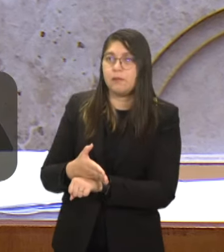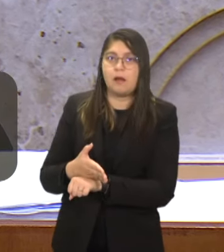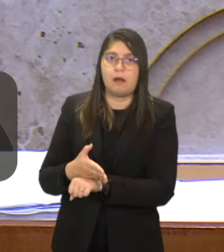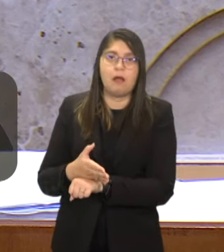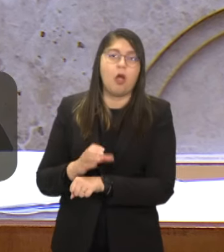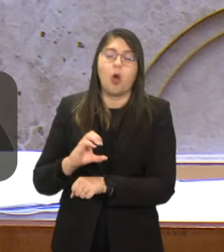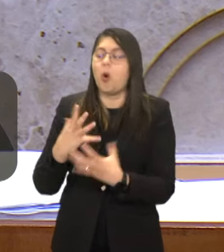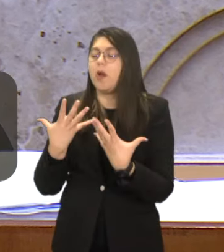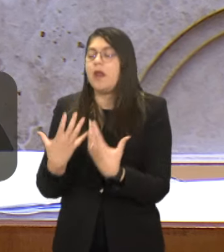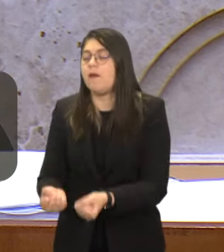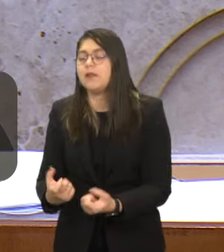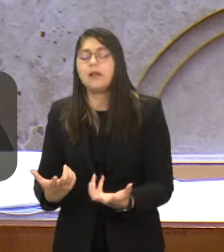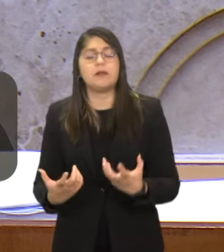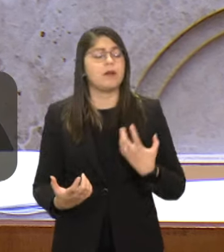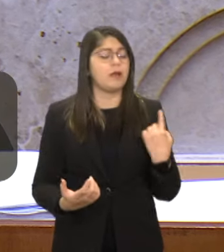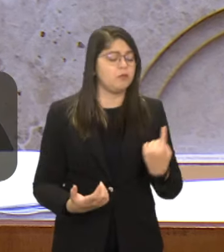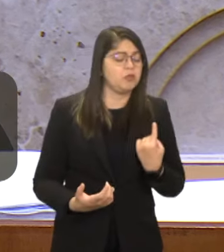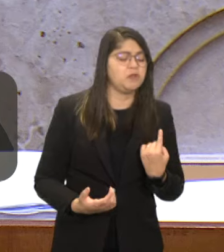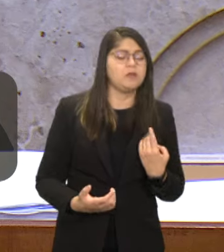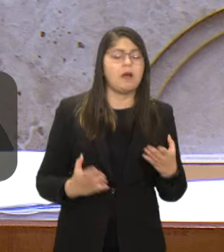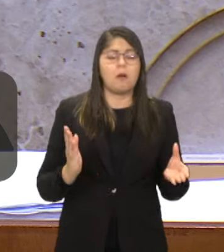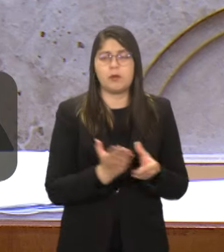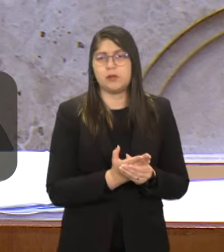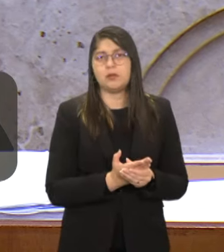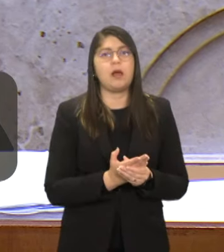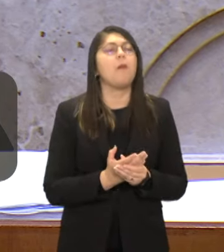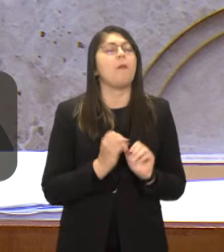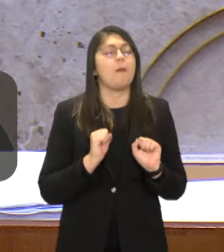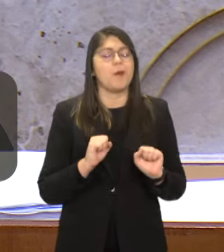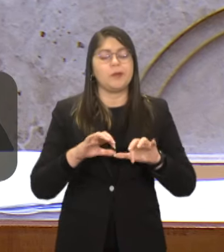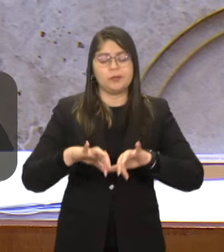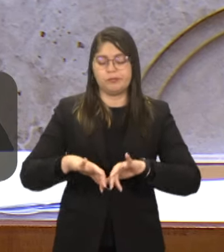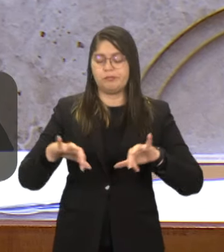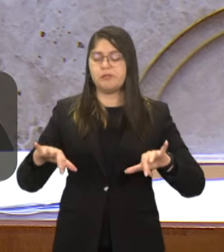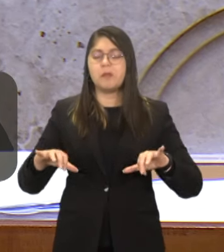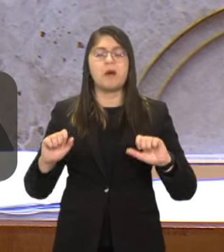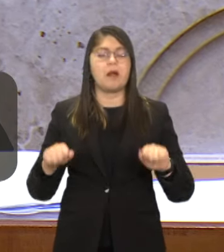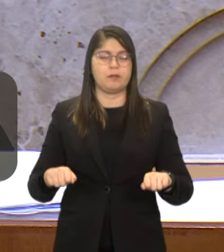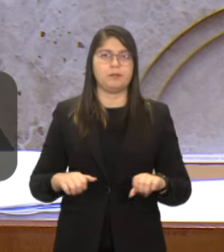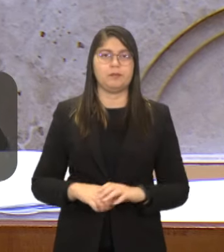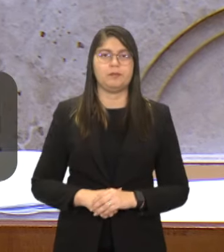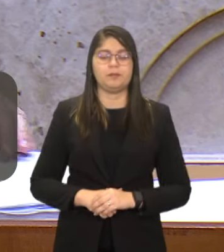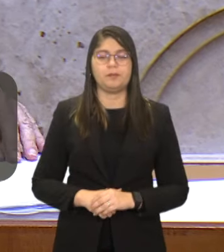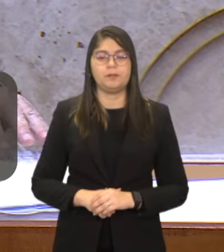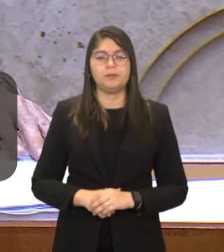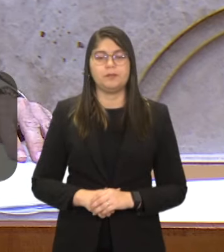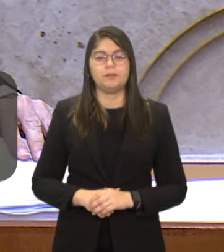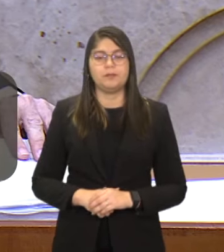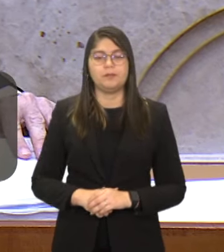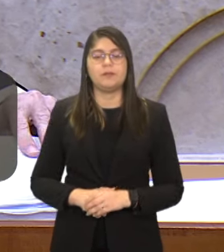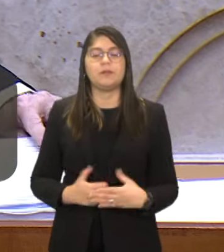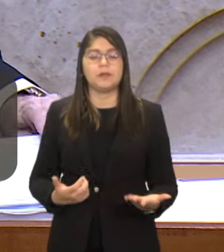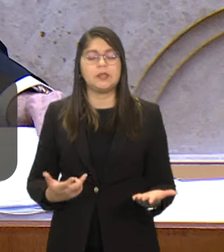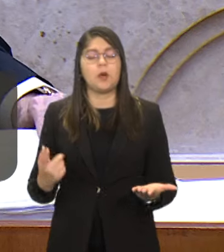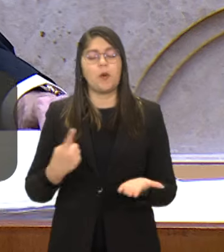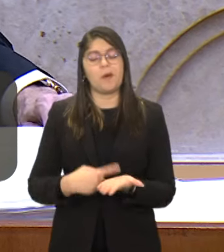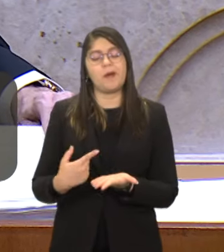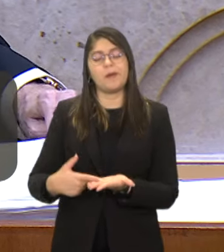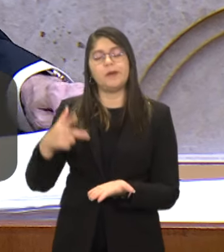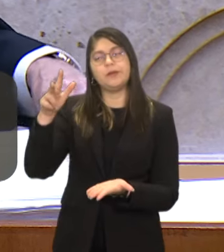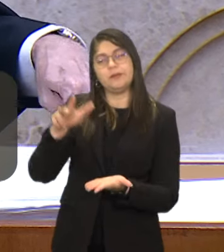demanda individual. Portanto, não interfere com nenhum direito subjetivo. Eu homologo, portanto,